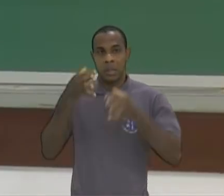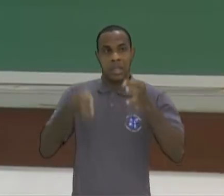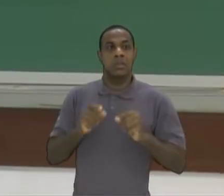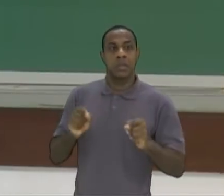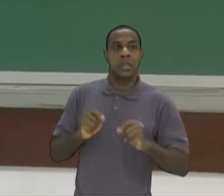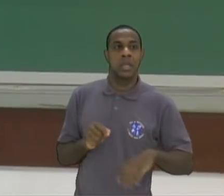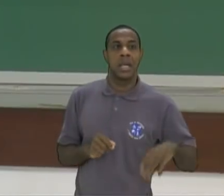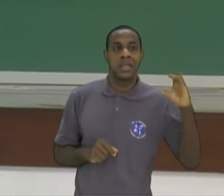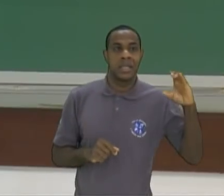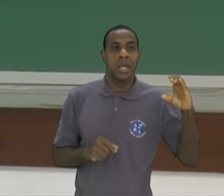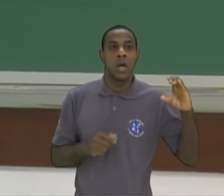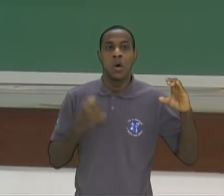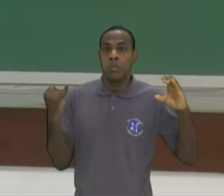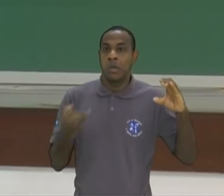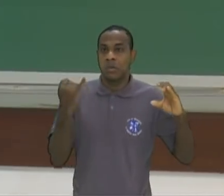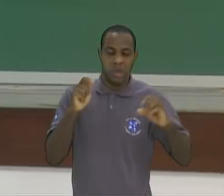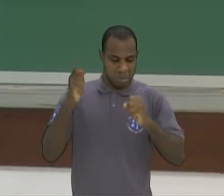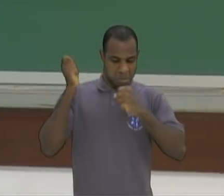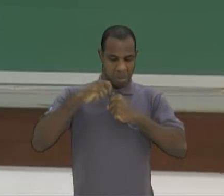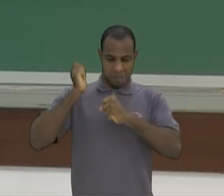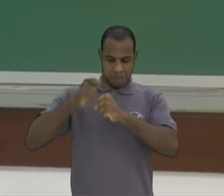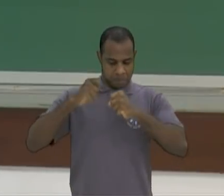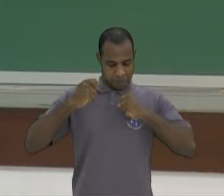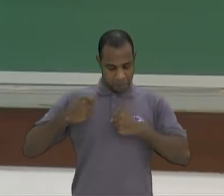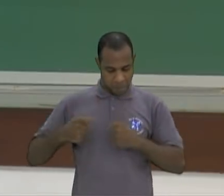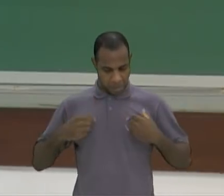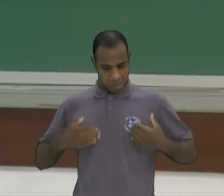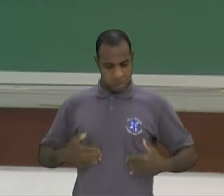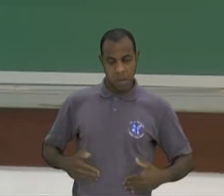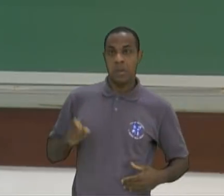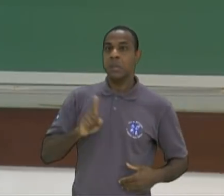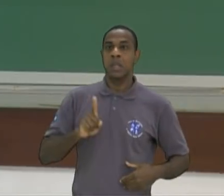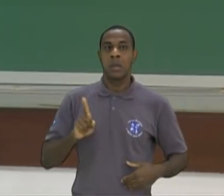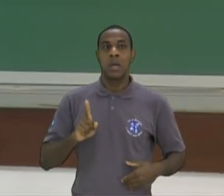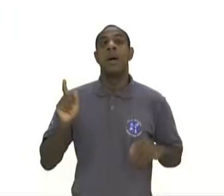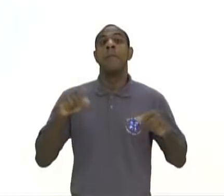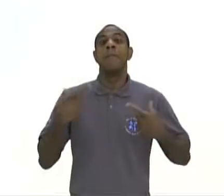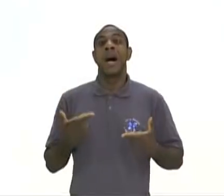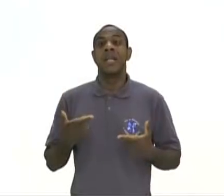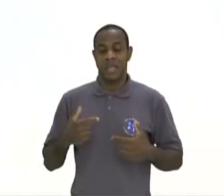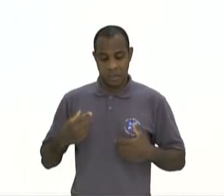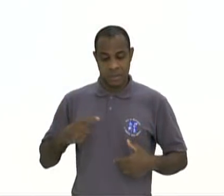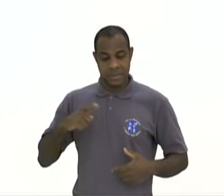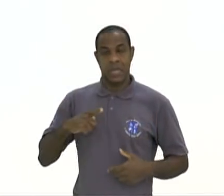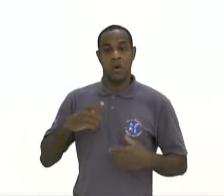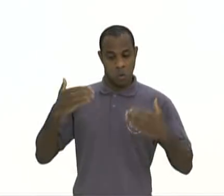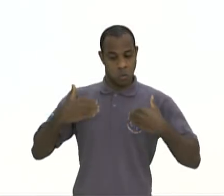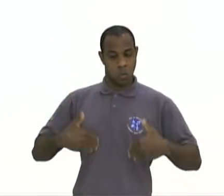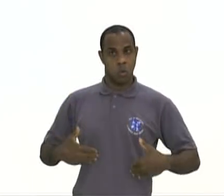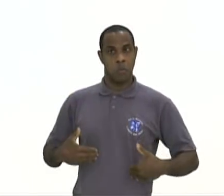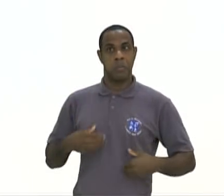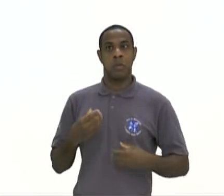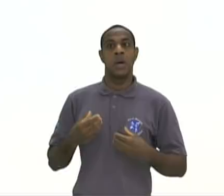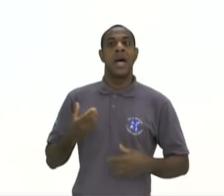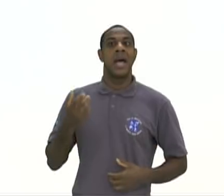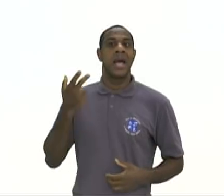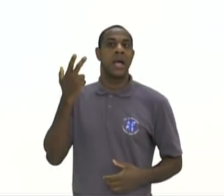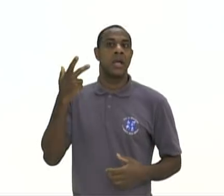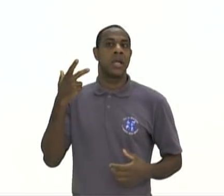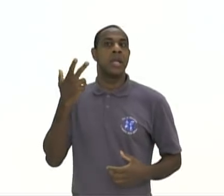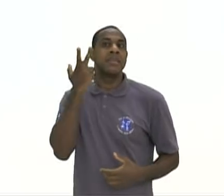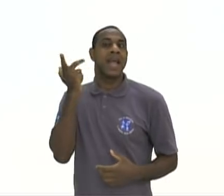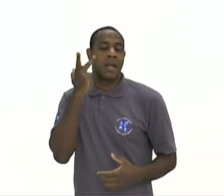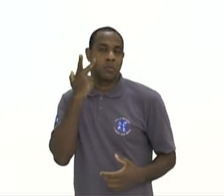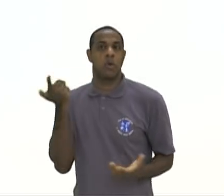o importante não é esculpir o corpo, mas sim resgatar a sua forma natural. Então, para o primeiro quiz, para o primeiro